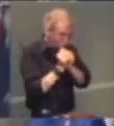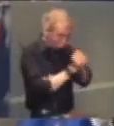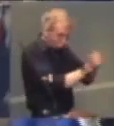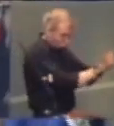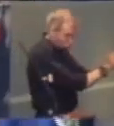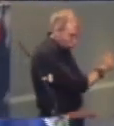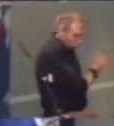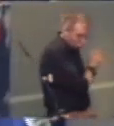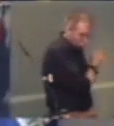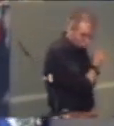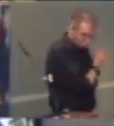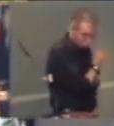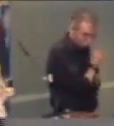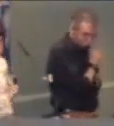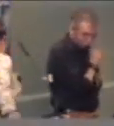acompanhe no